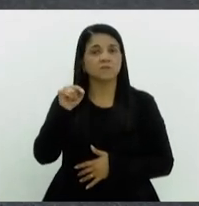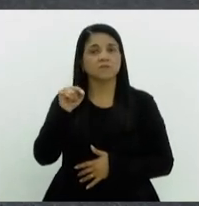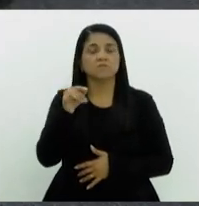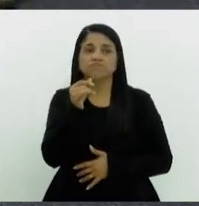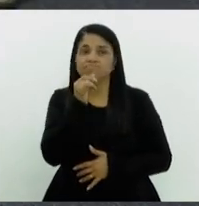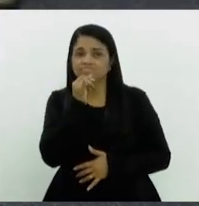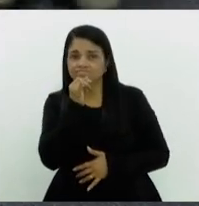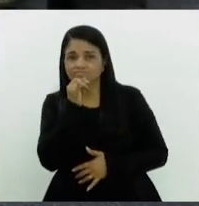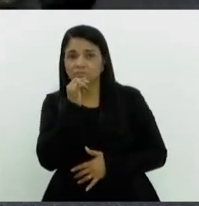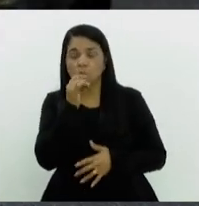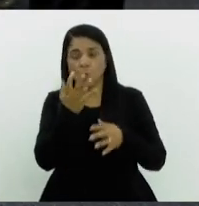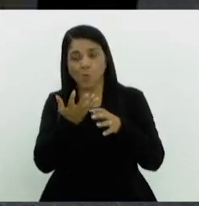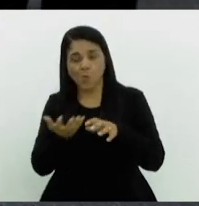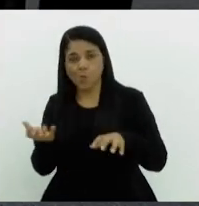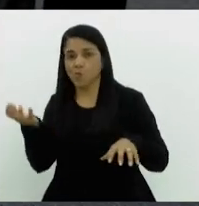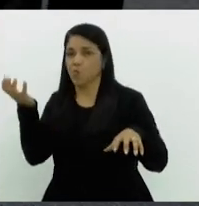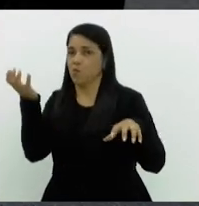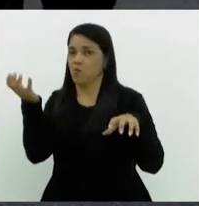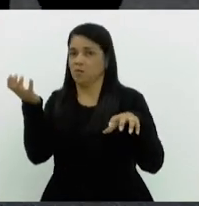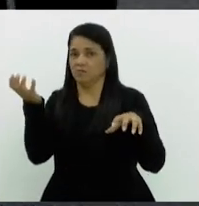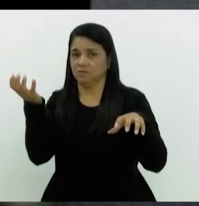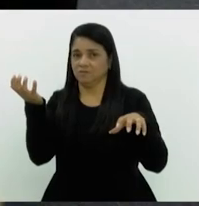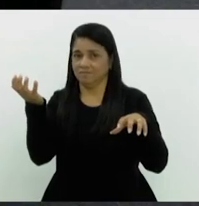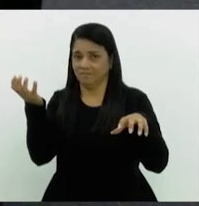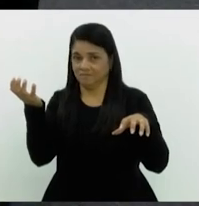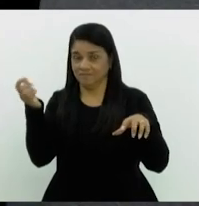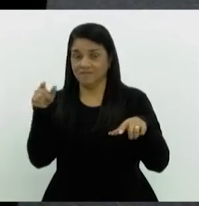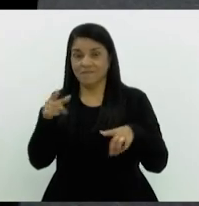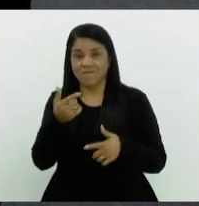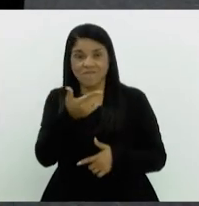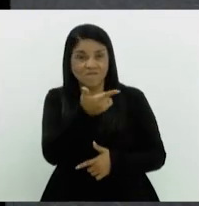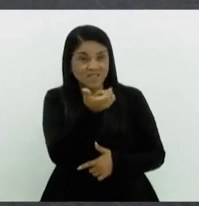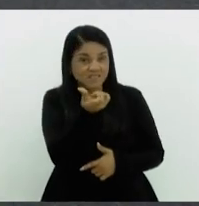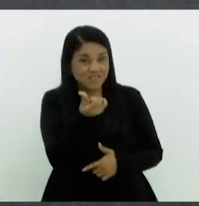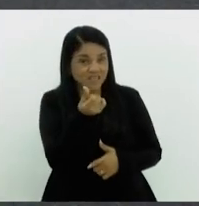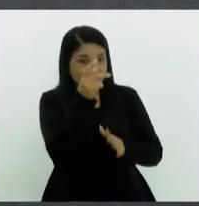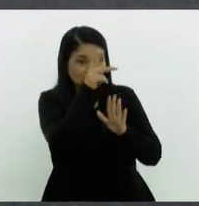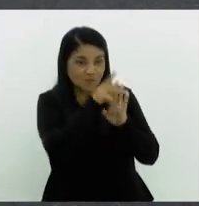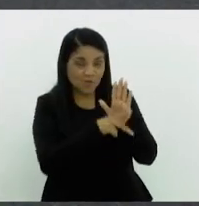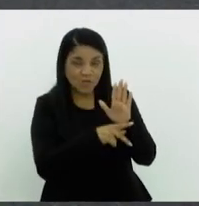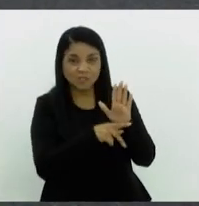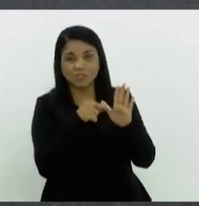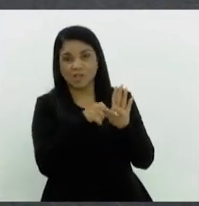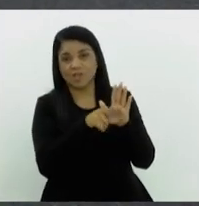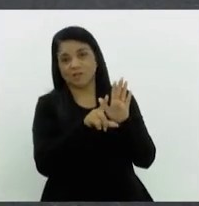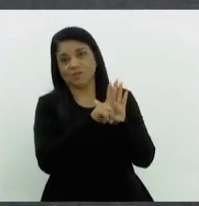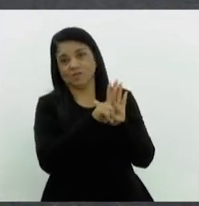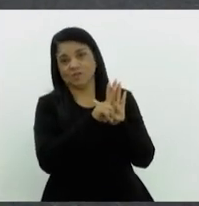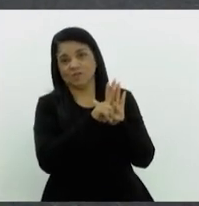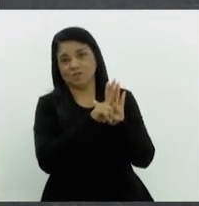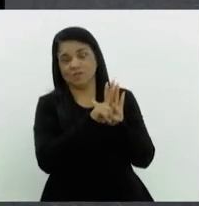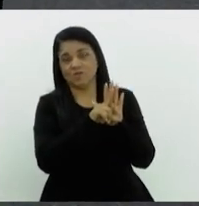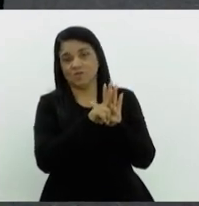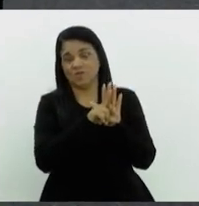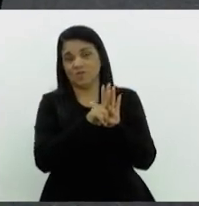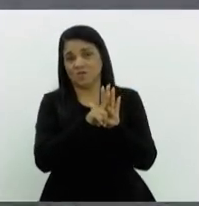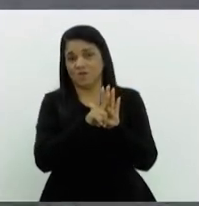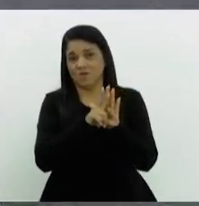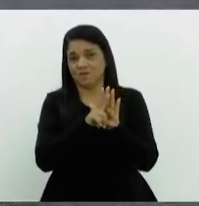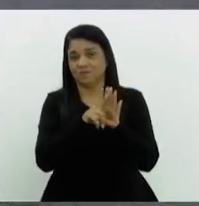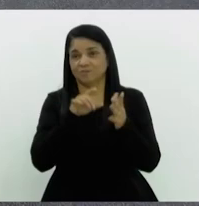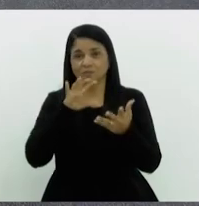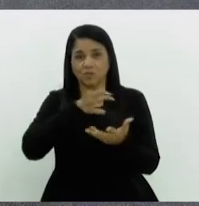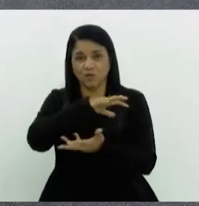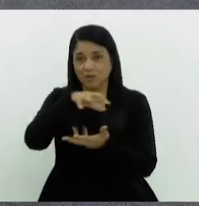no Congresso Nacional, há 26 projetos antiambientais e anticlimáticos. Eu acho que a